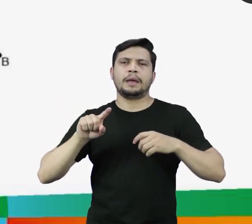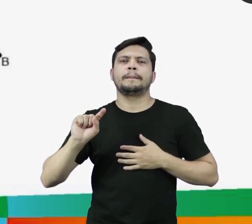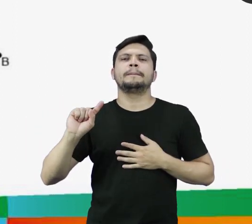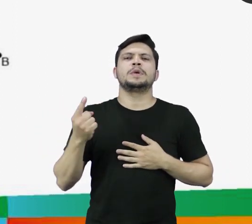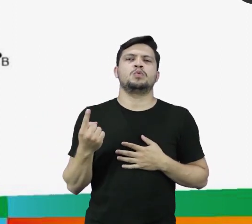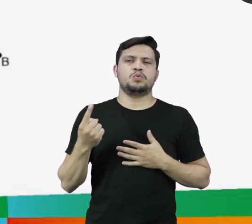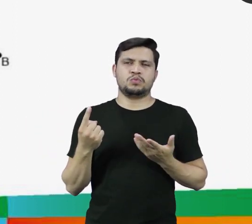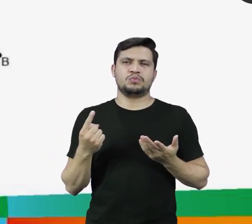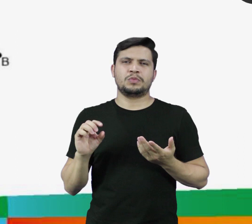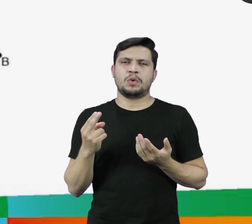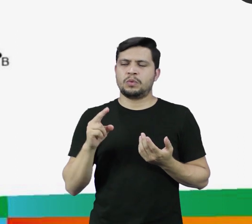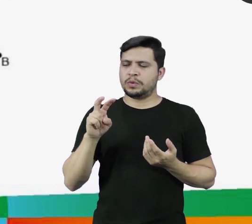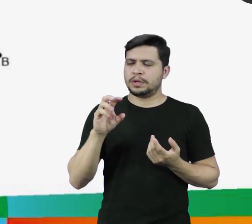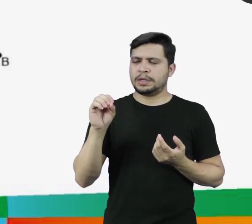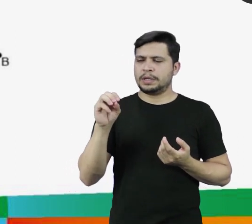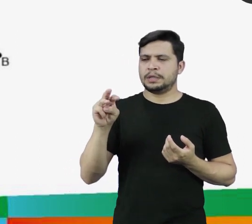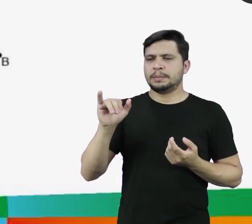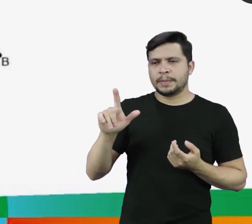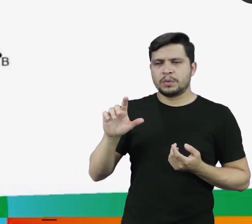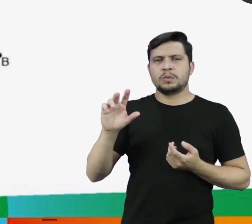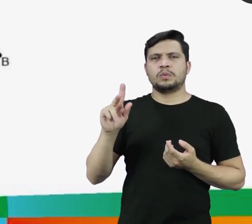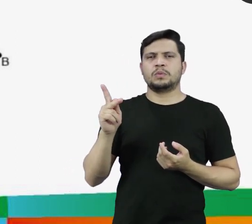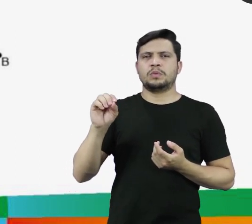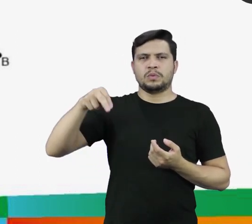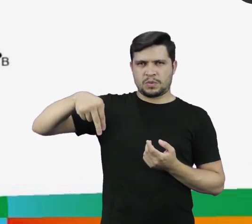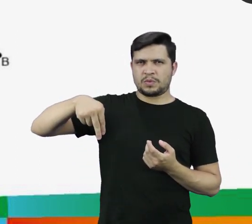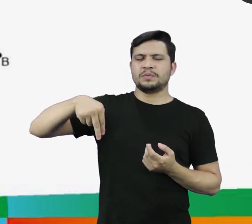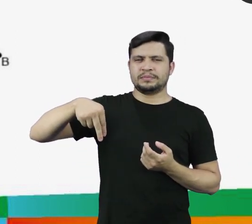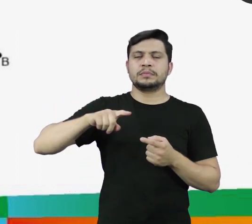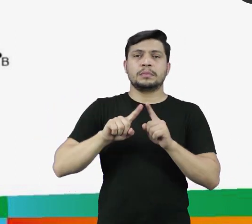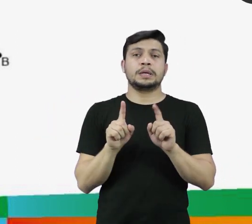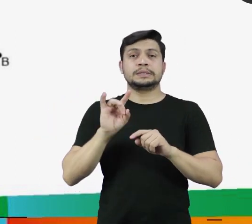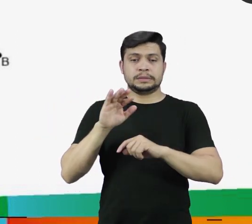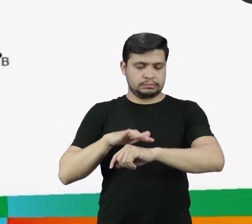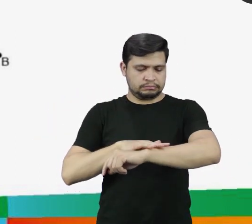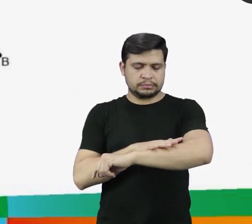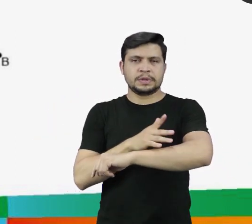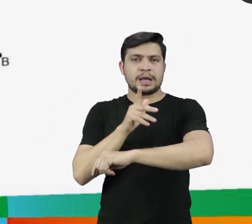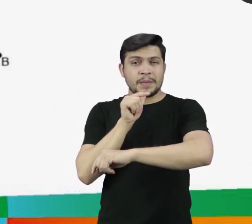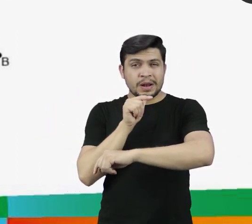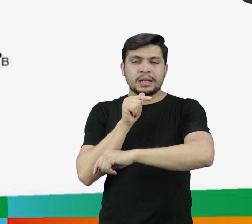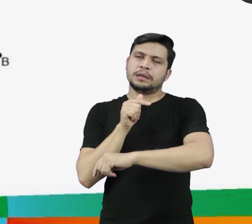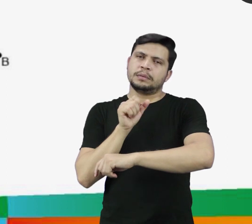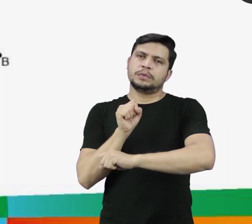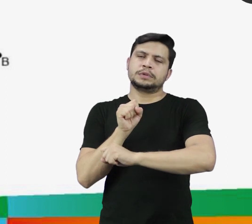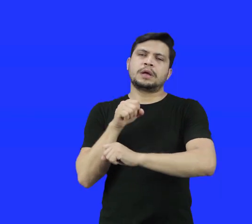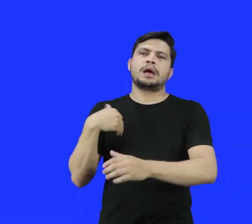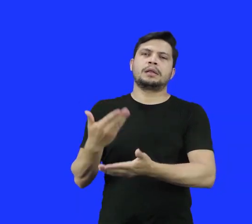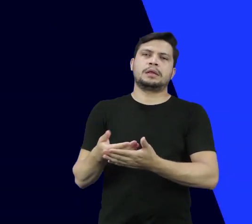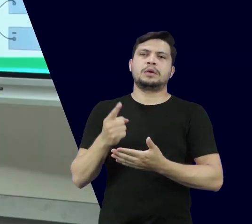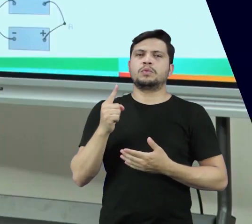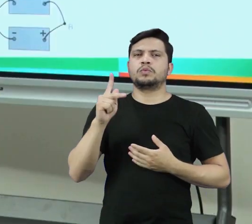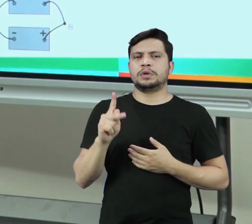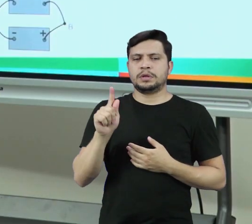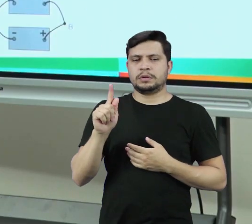seja, 500 mil ohm. Mas, se essa pele, no caso, estiver molhada, pode chegar apenas a 1 kΩ. Então, se o indivíduo estiver seco, ele vai